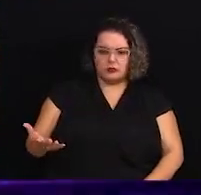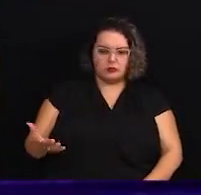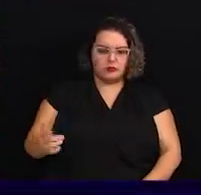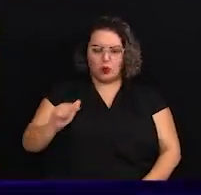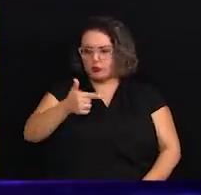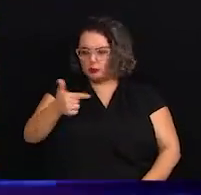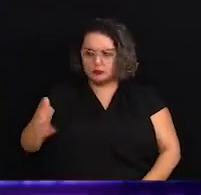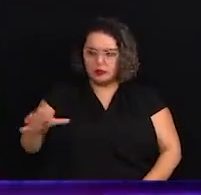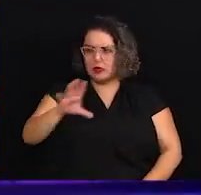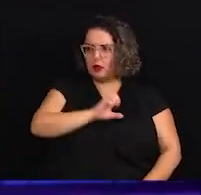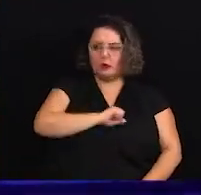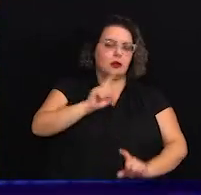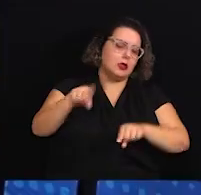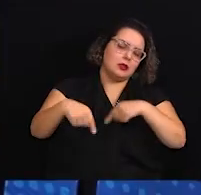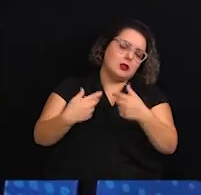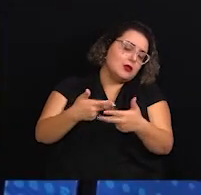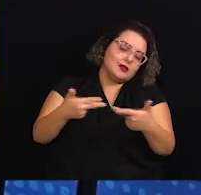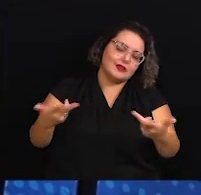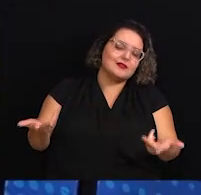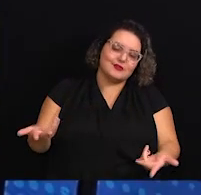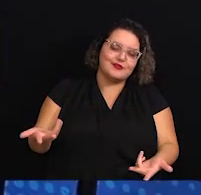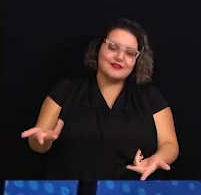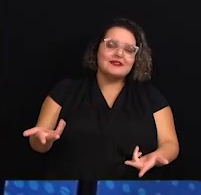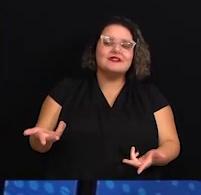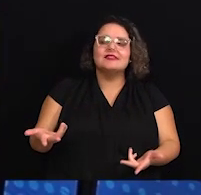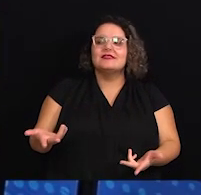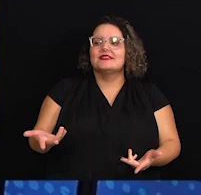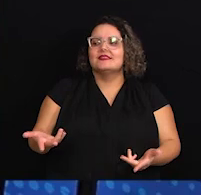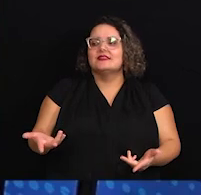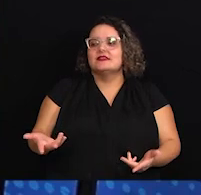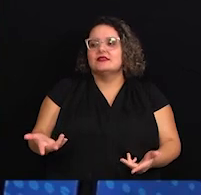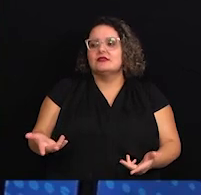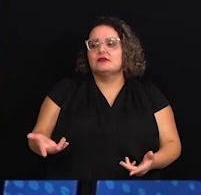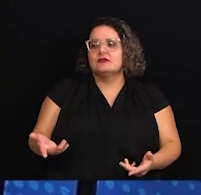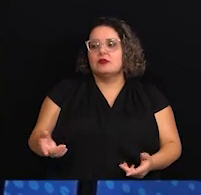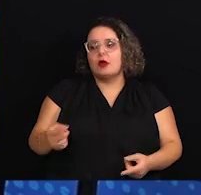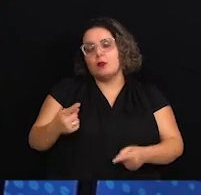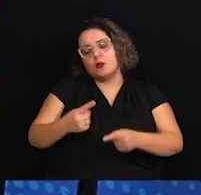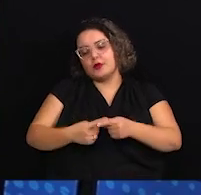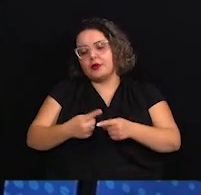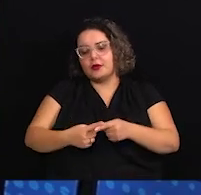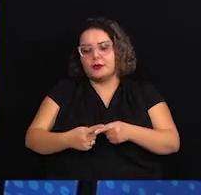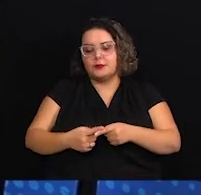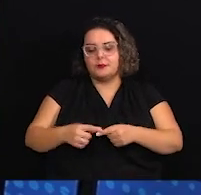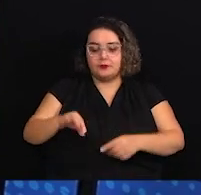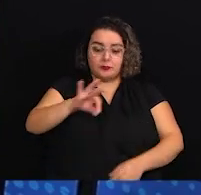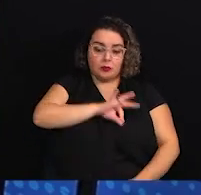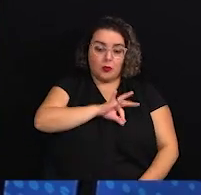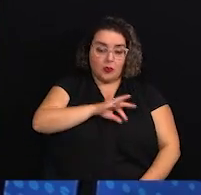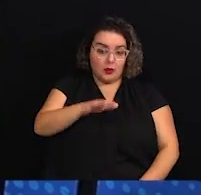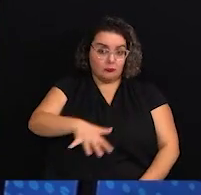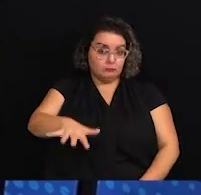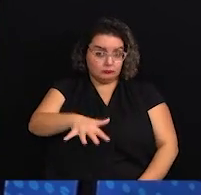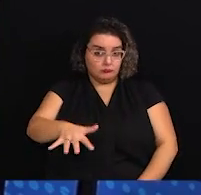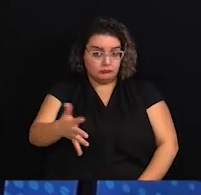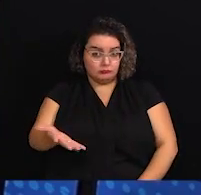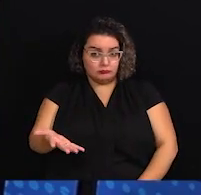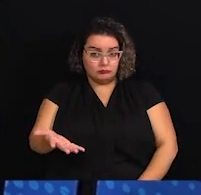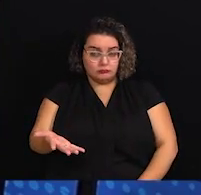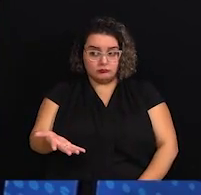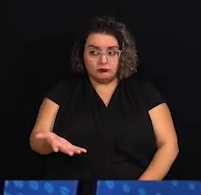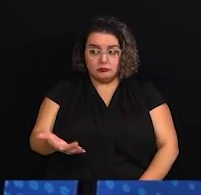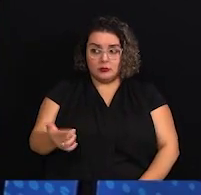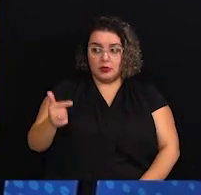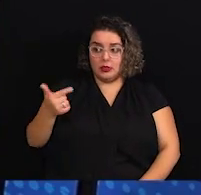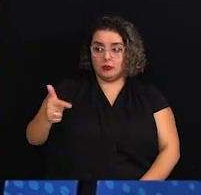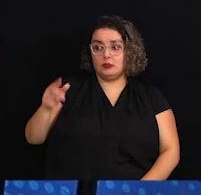desamor, enfim, uma série de outras coisas, né, que estão também nisso aí, né, não é porque eu trato de uma questão policial que não